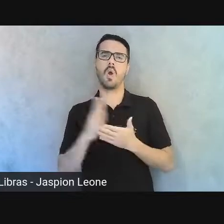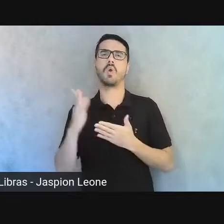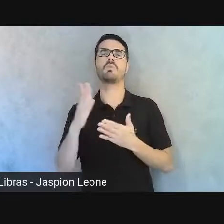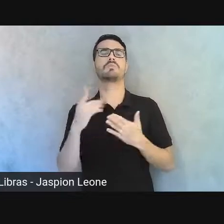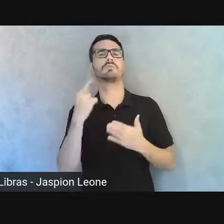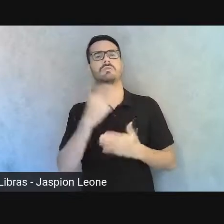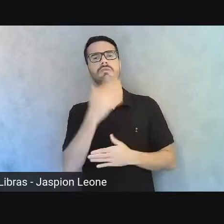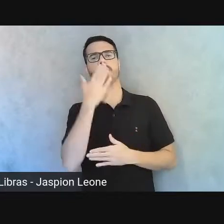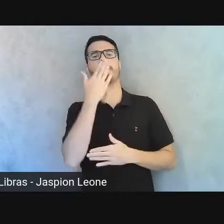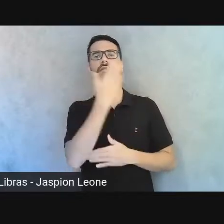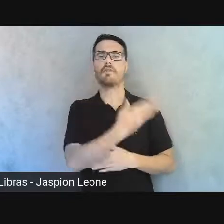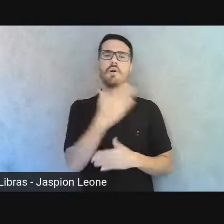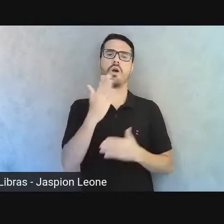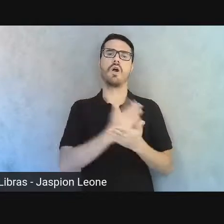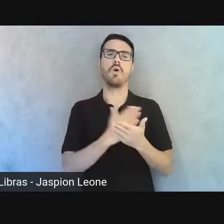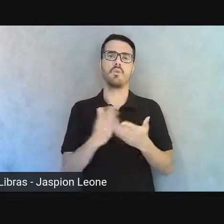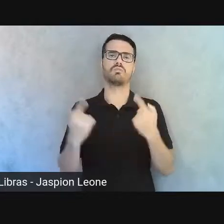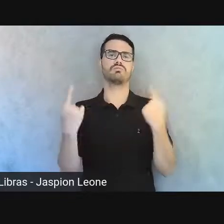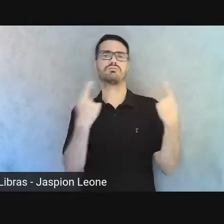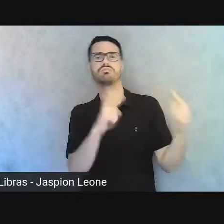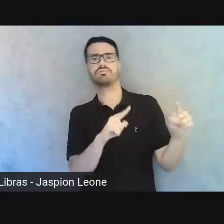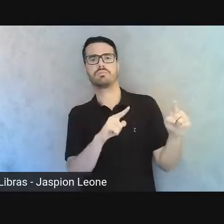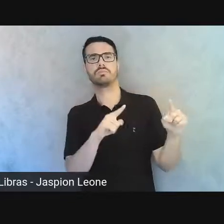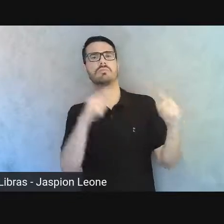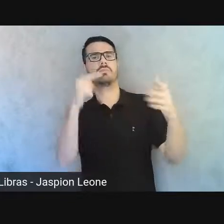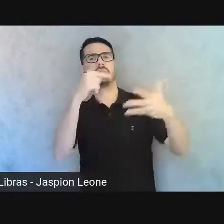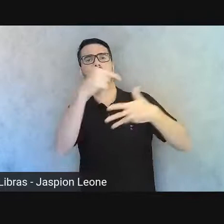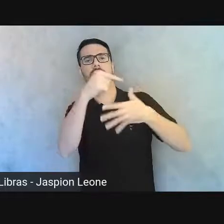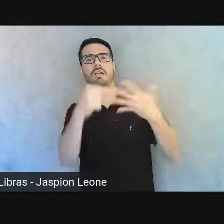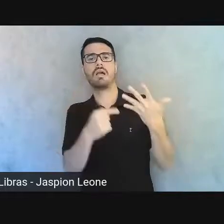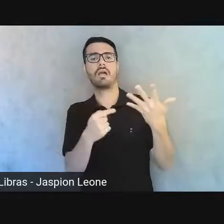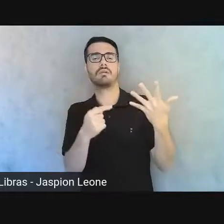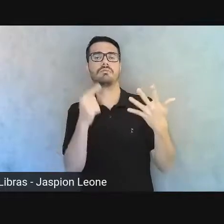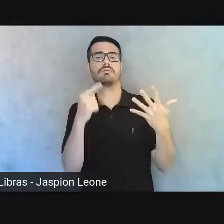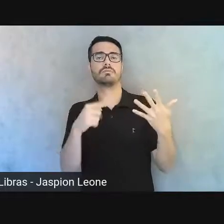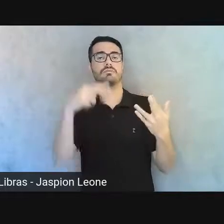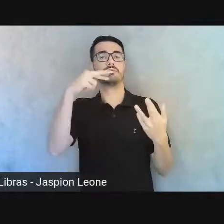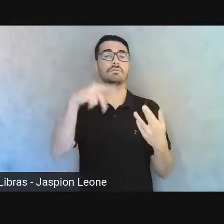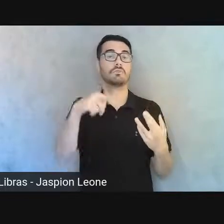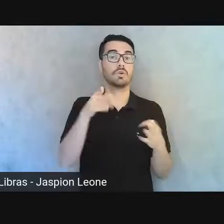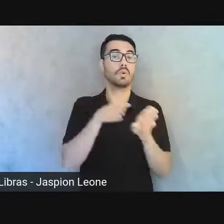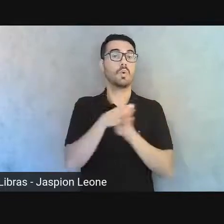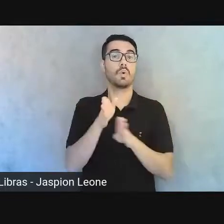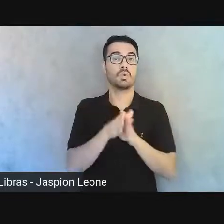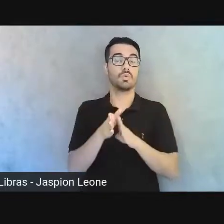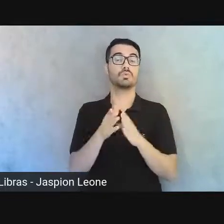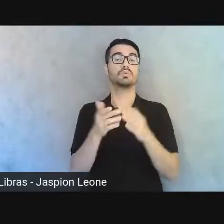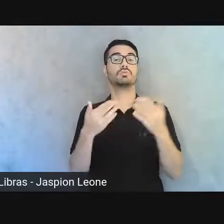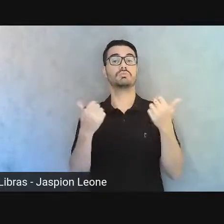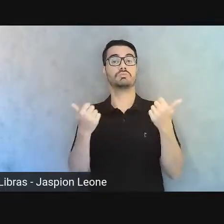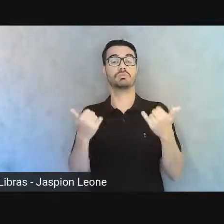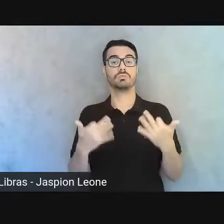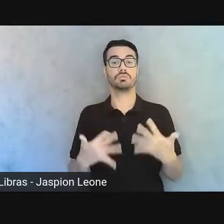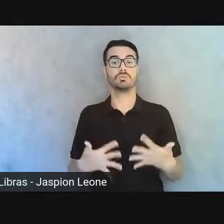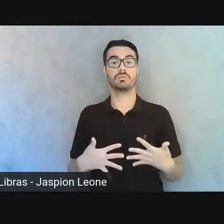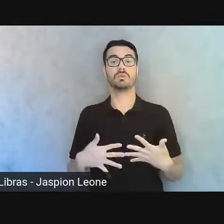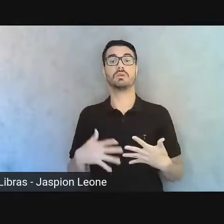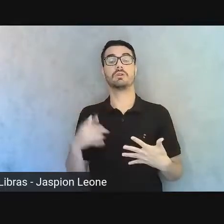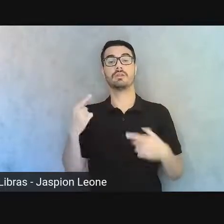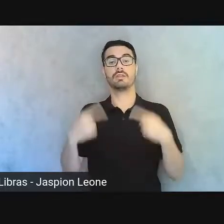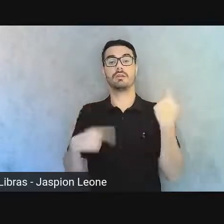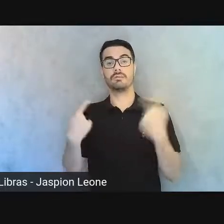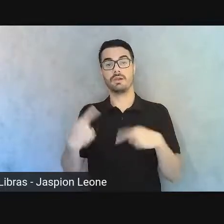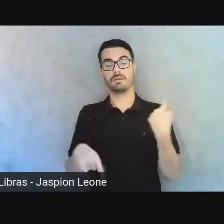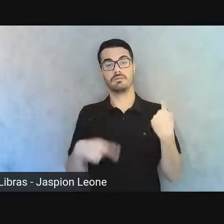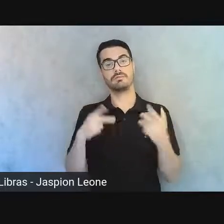a cada um dos dispositivos. E a consultoria permite isso, né? Você qualificar o debate dos parlamentares, que é de